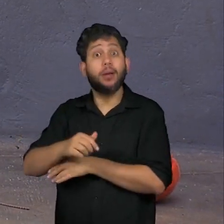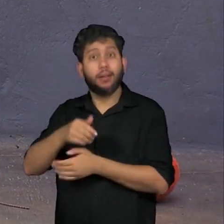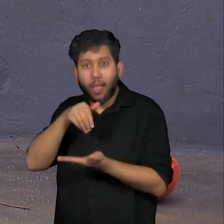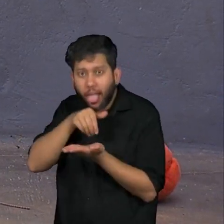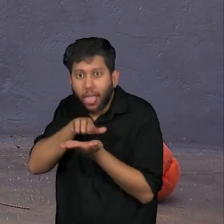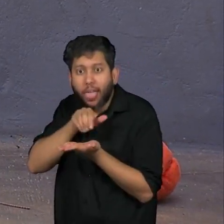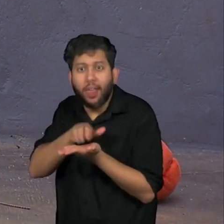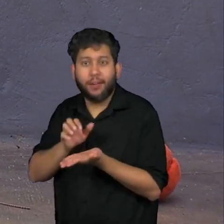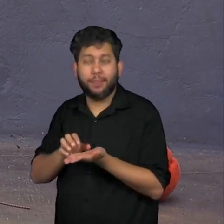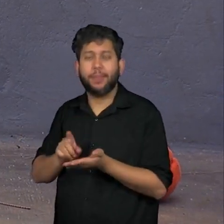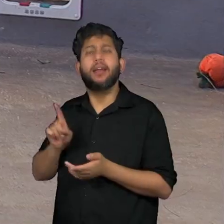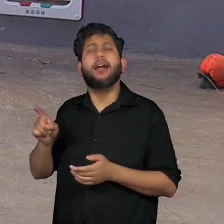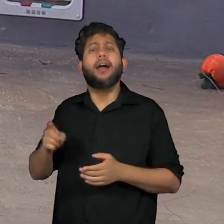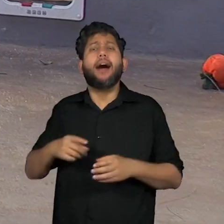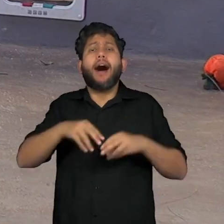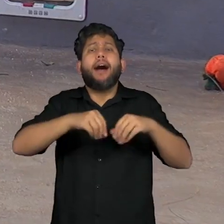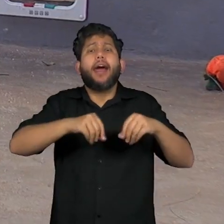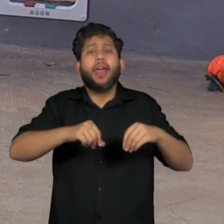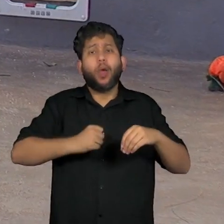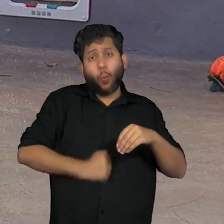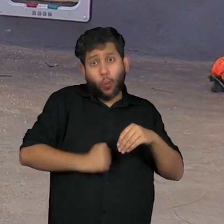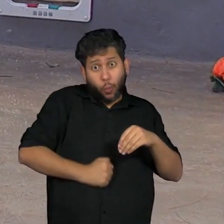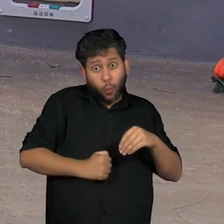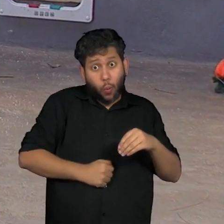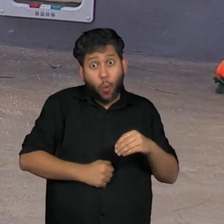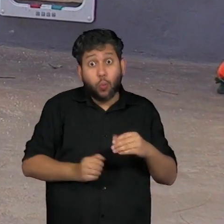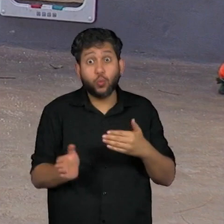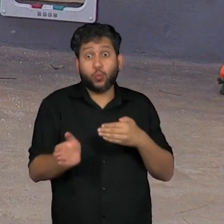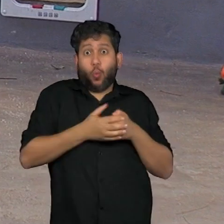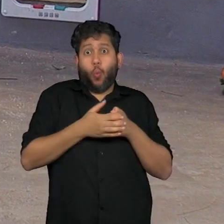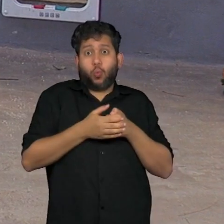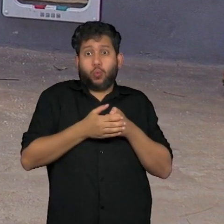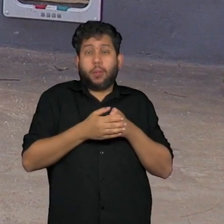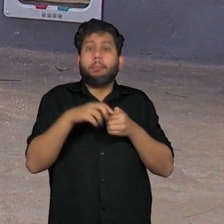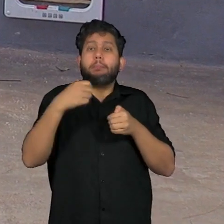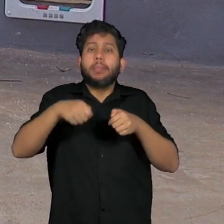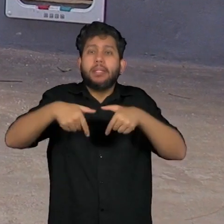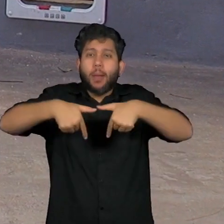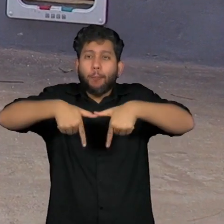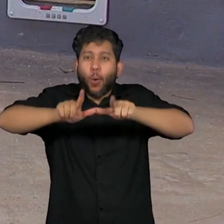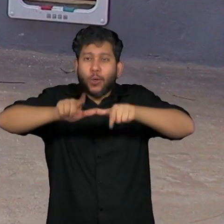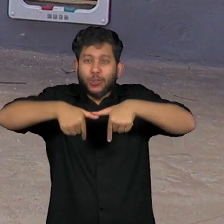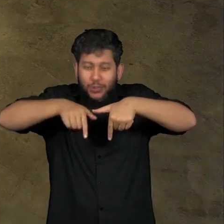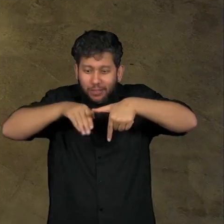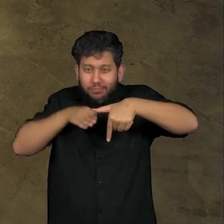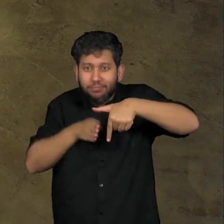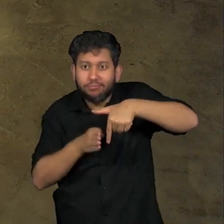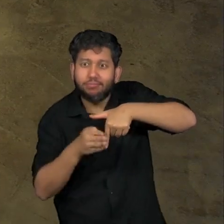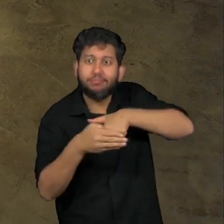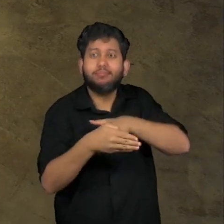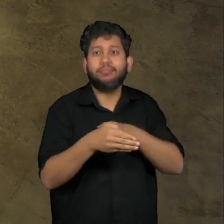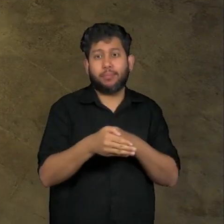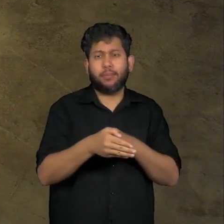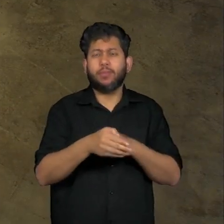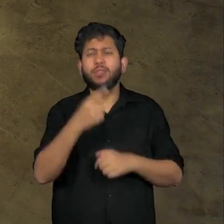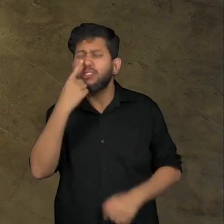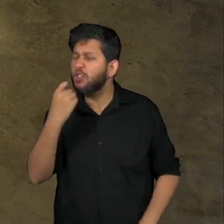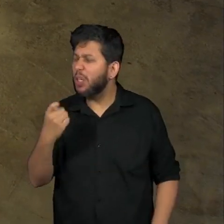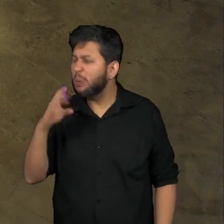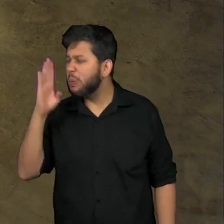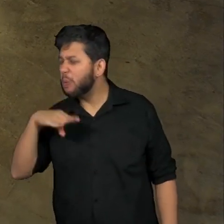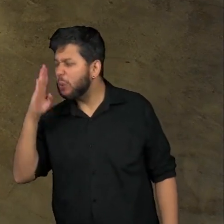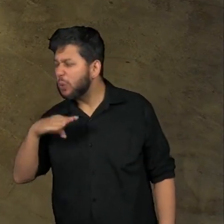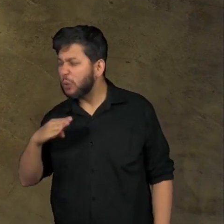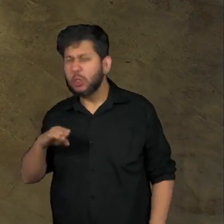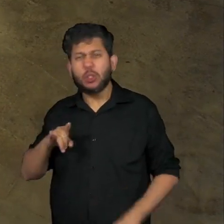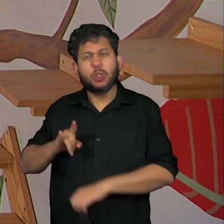fazer as necessidades ficam escondidas e são acessadas por essas pequenas portas. Aqui não se sente cheiro de